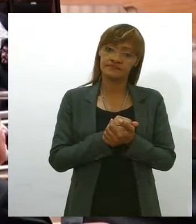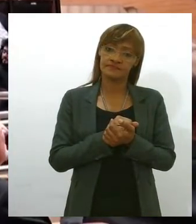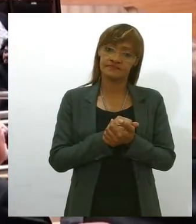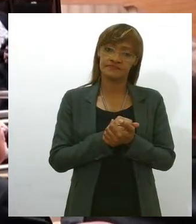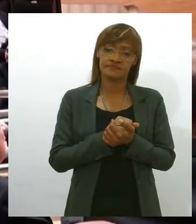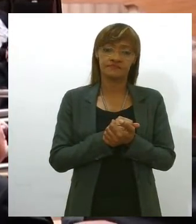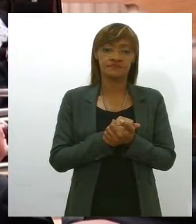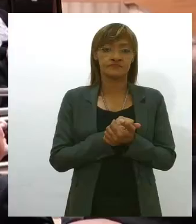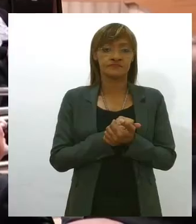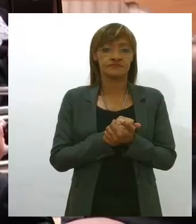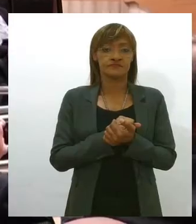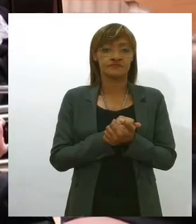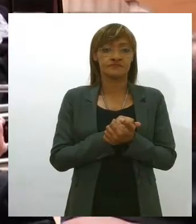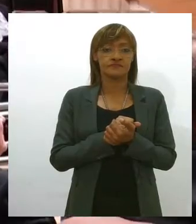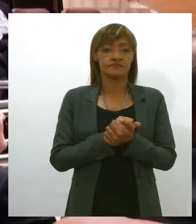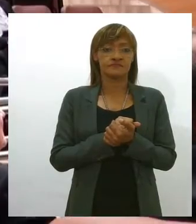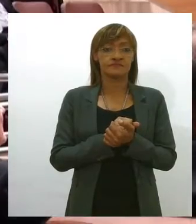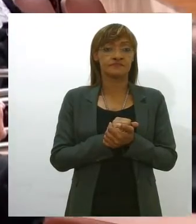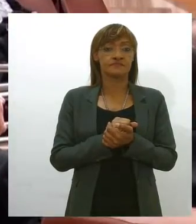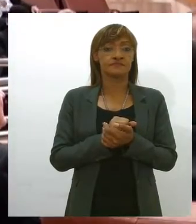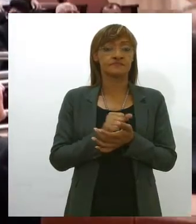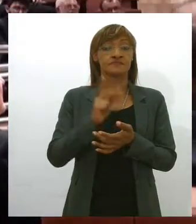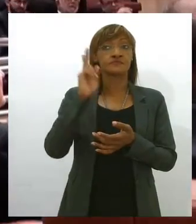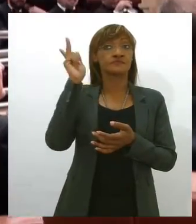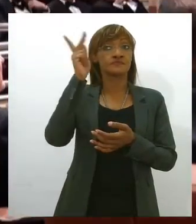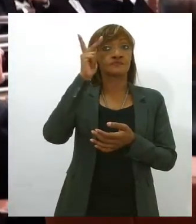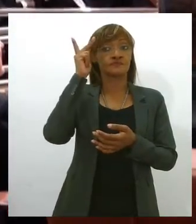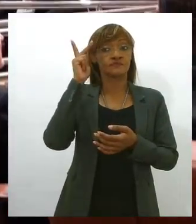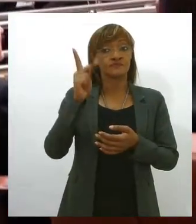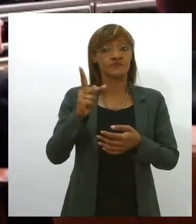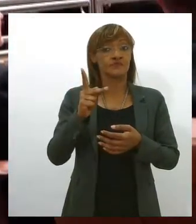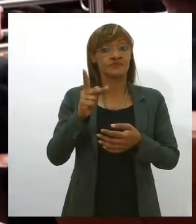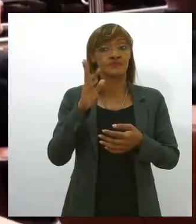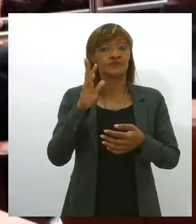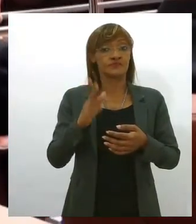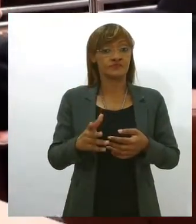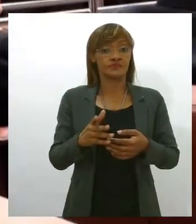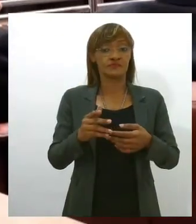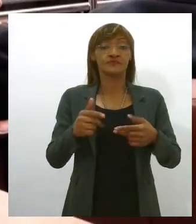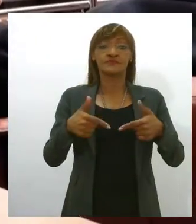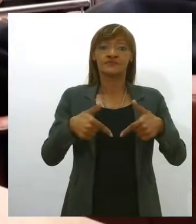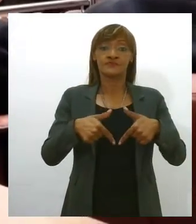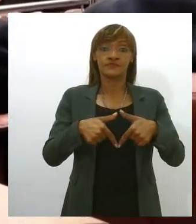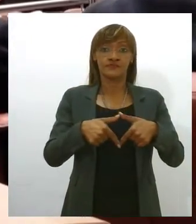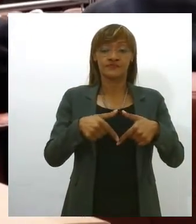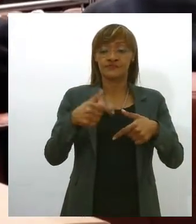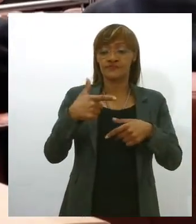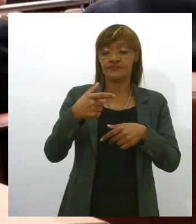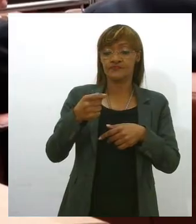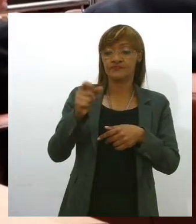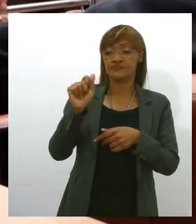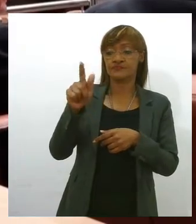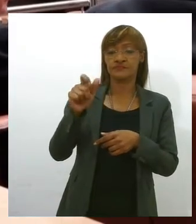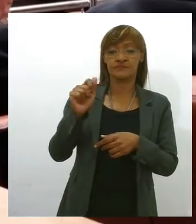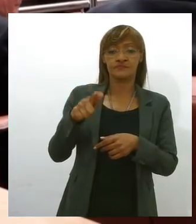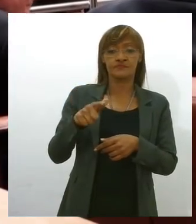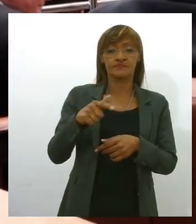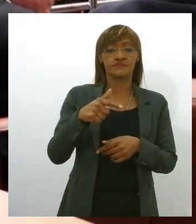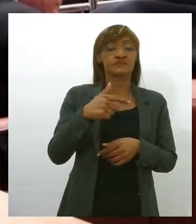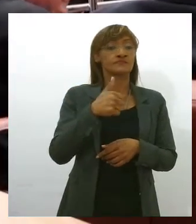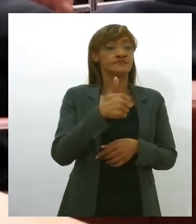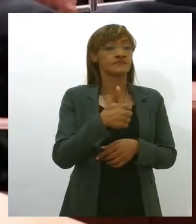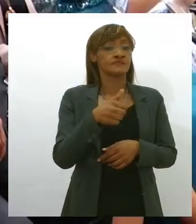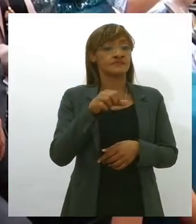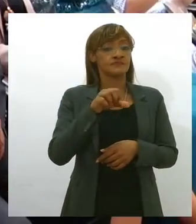o segundo a história Maçônica foi em vinte de agosto de 1822 após uma reunião entre